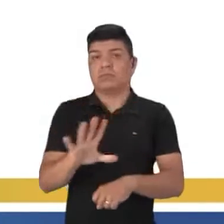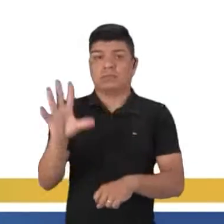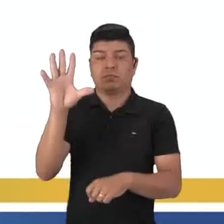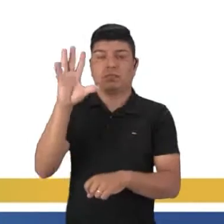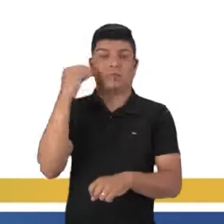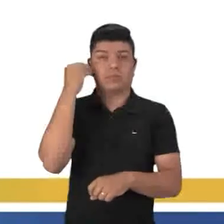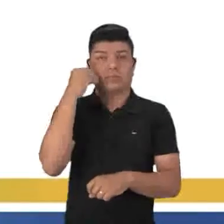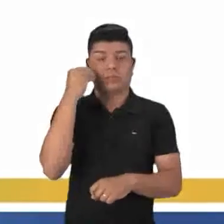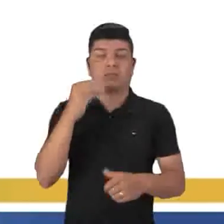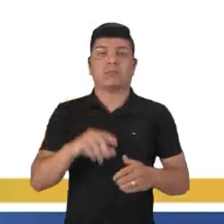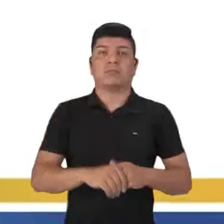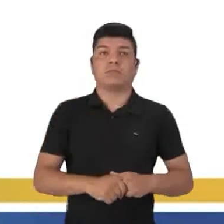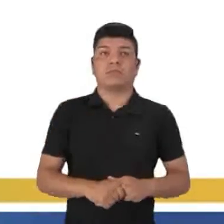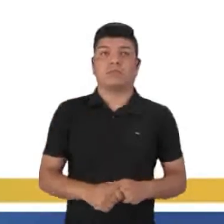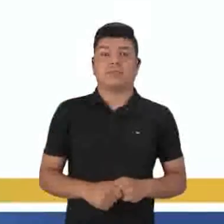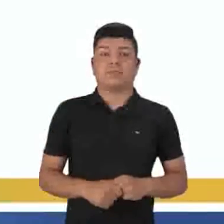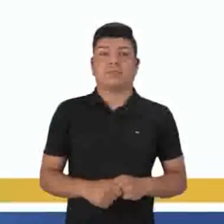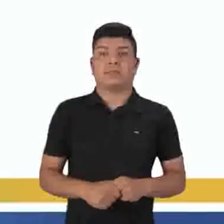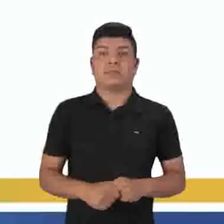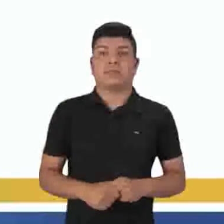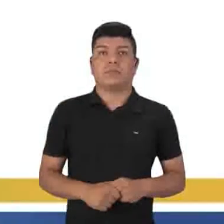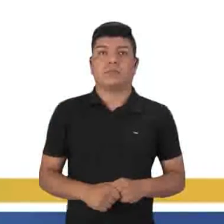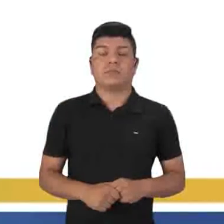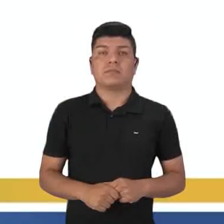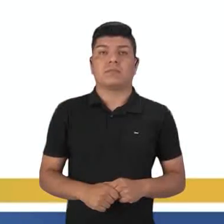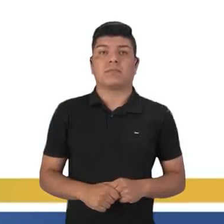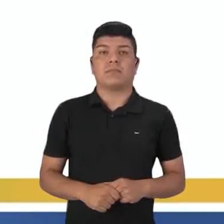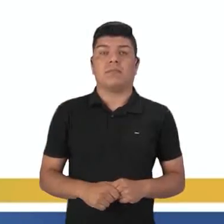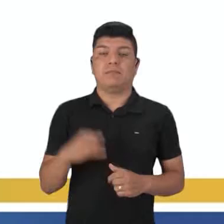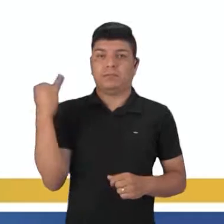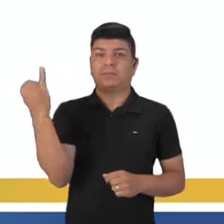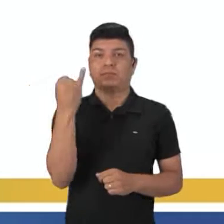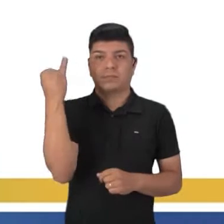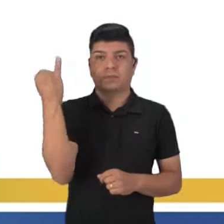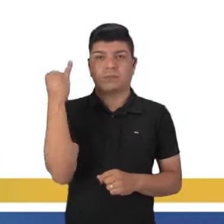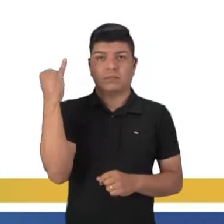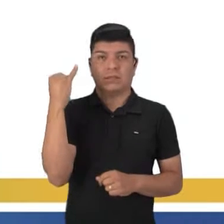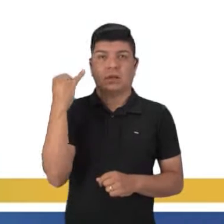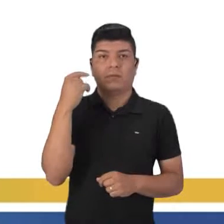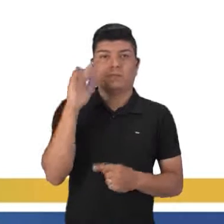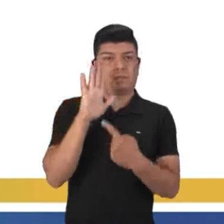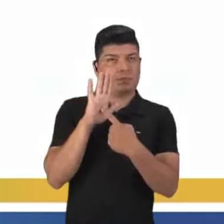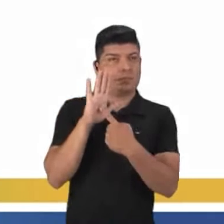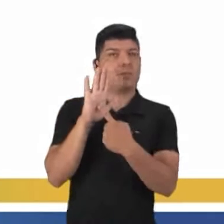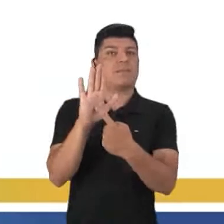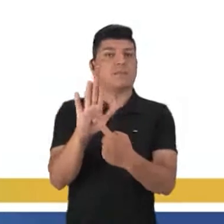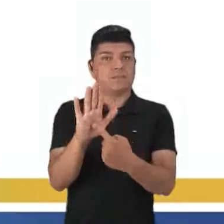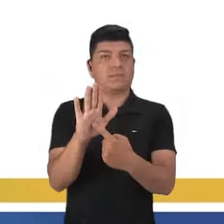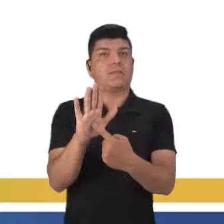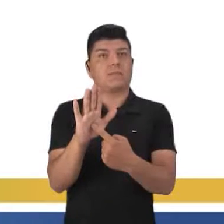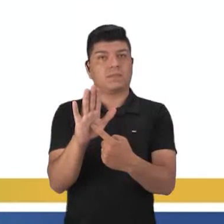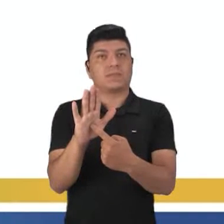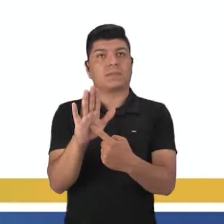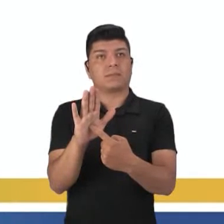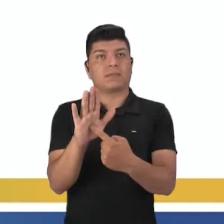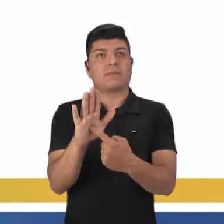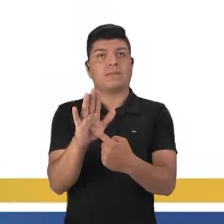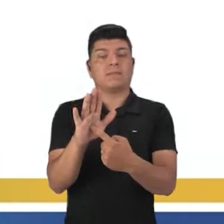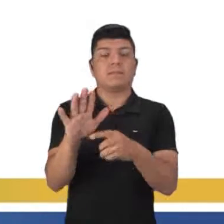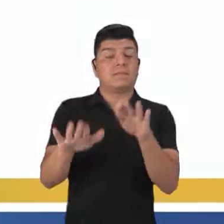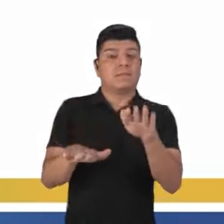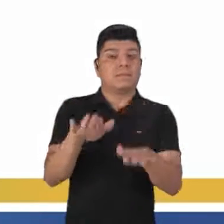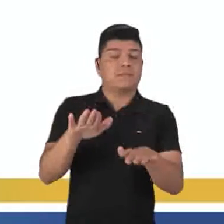nosso experimento. Bom, é importante aí que a gente saliente, Importante ser salientado aí